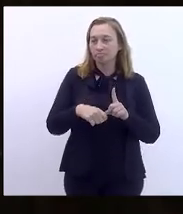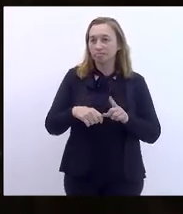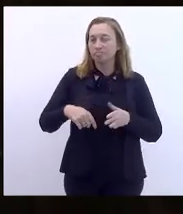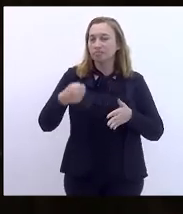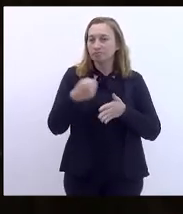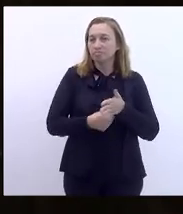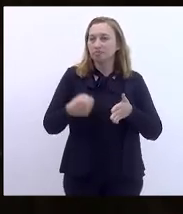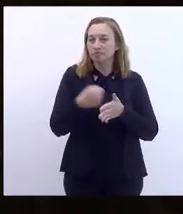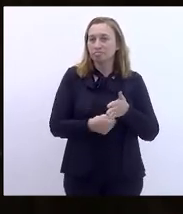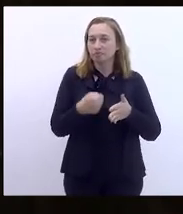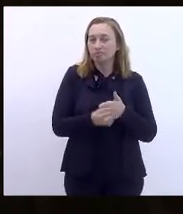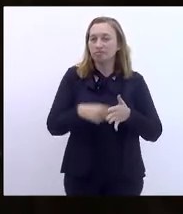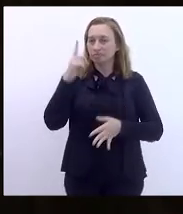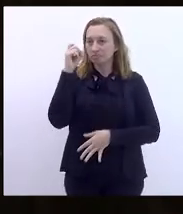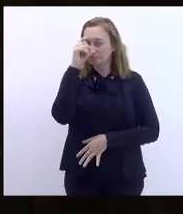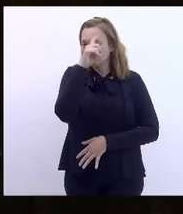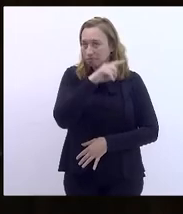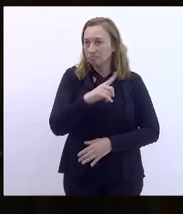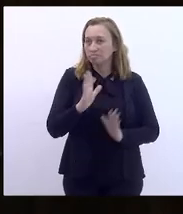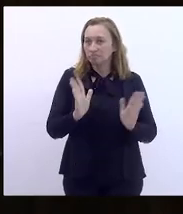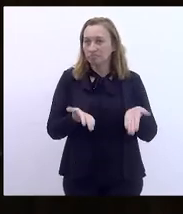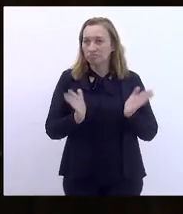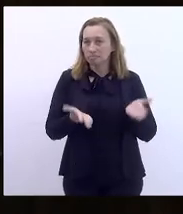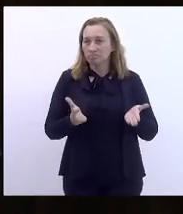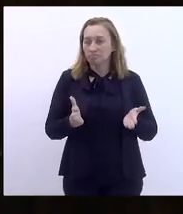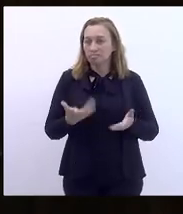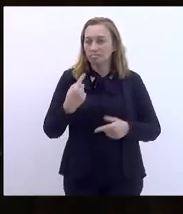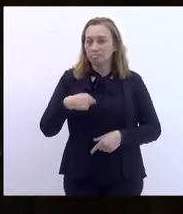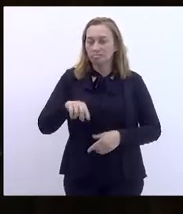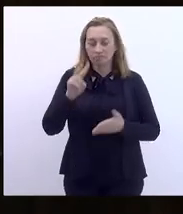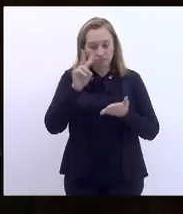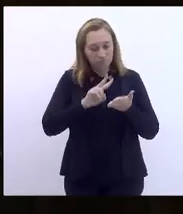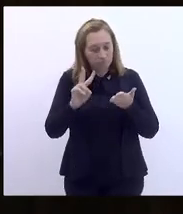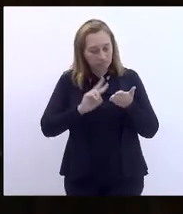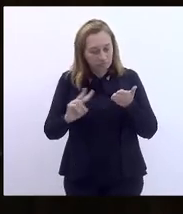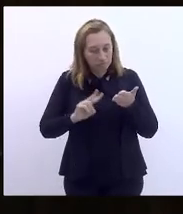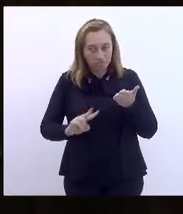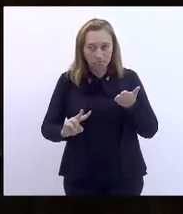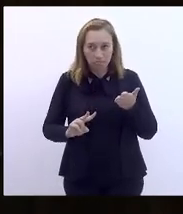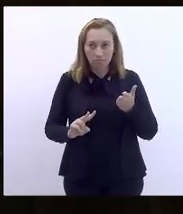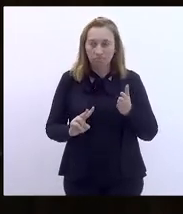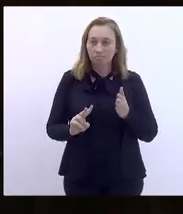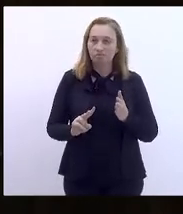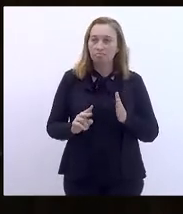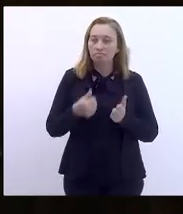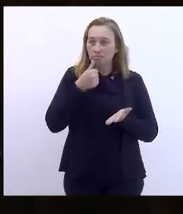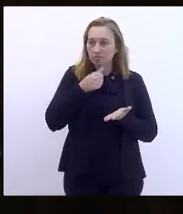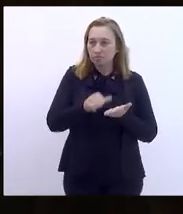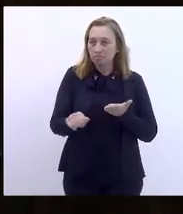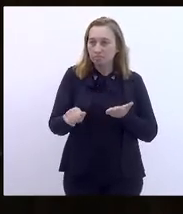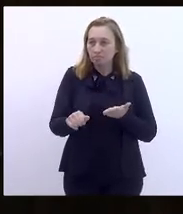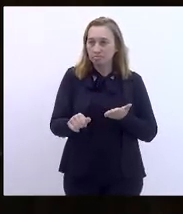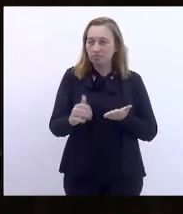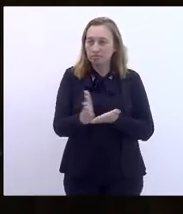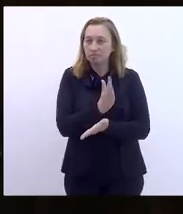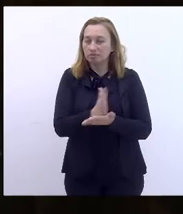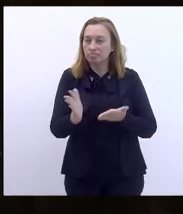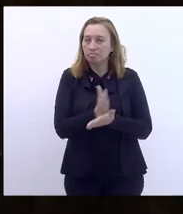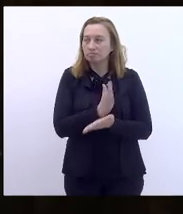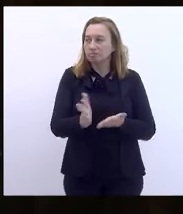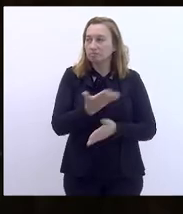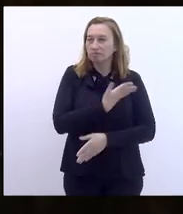uma luta que é muito difícil e hoje eu vou ler um trecho de uma carta que eu passei para alguns